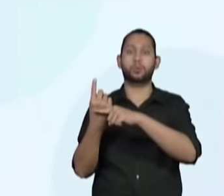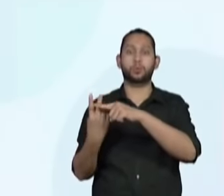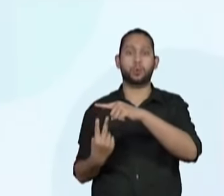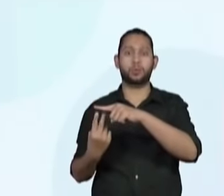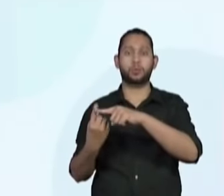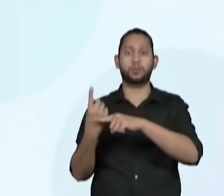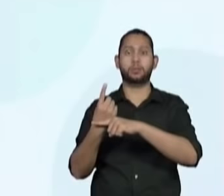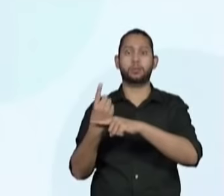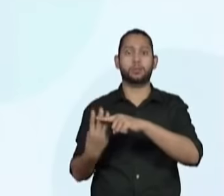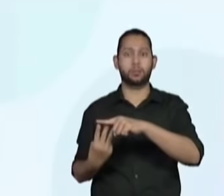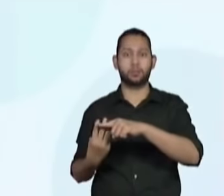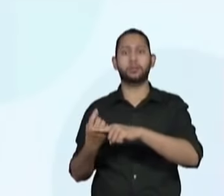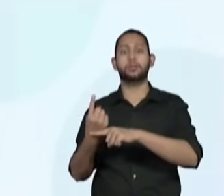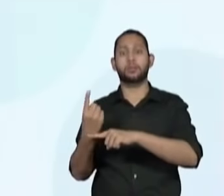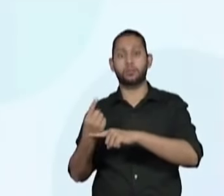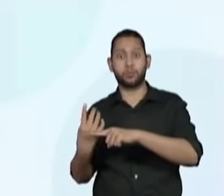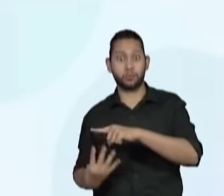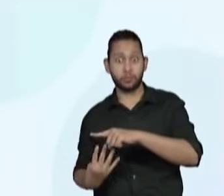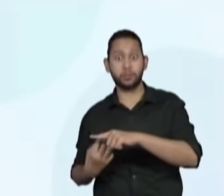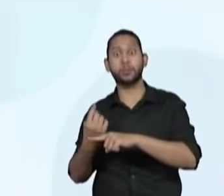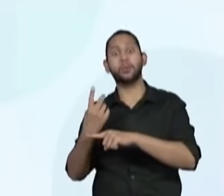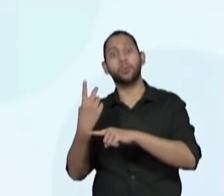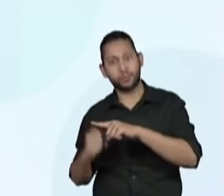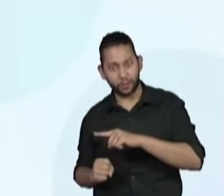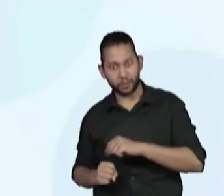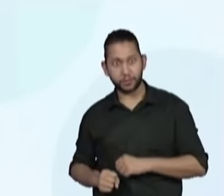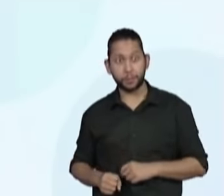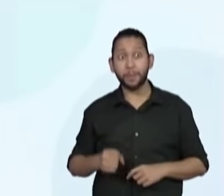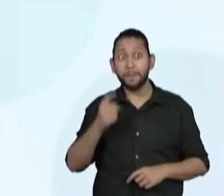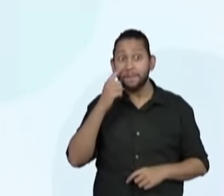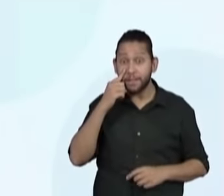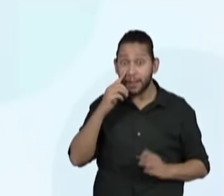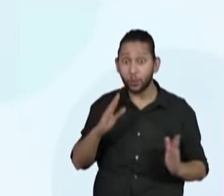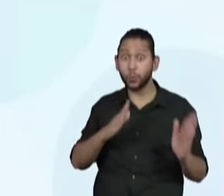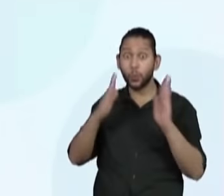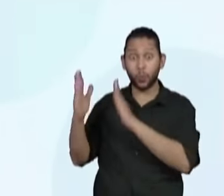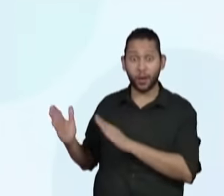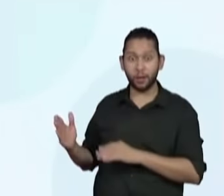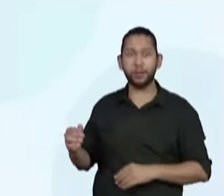que à esquerda dessas figuras, nós temos os triângulos retângulos. Aí você